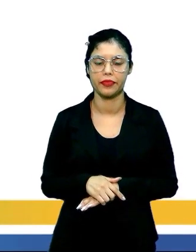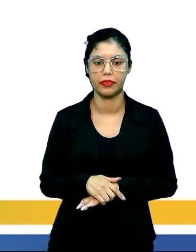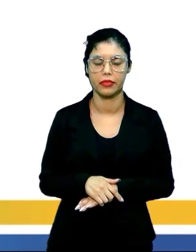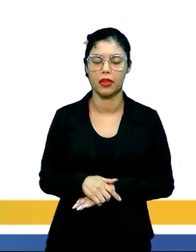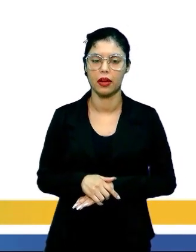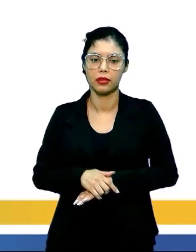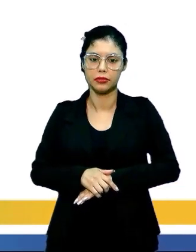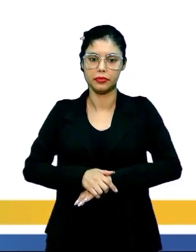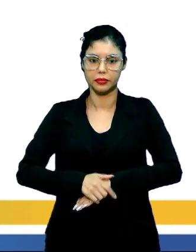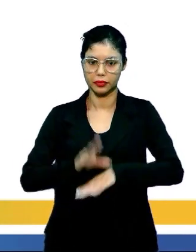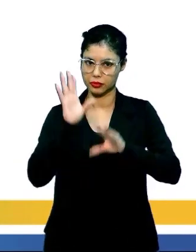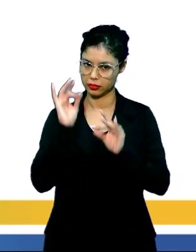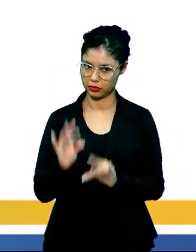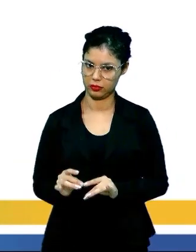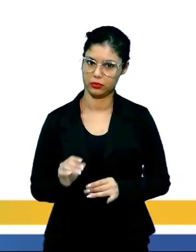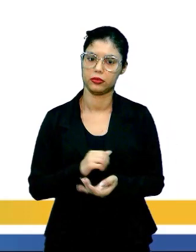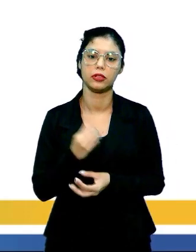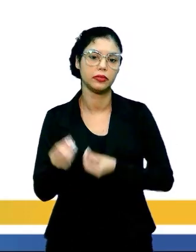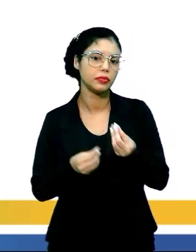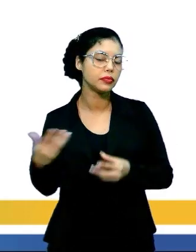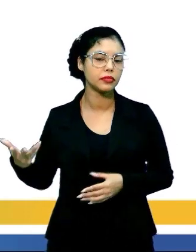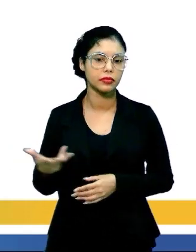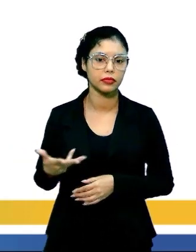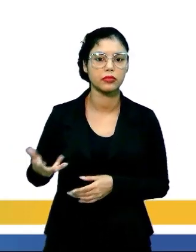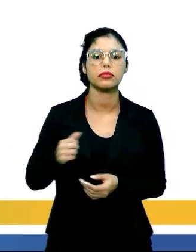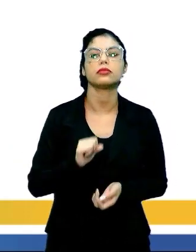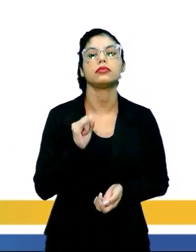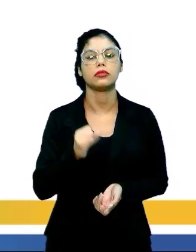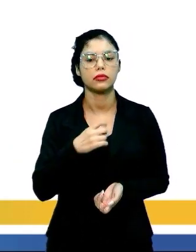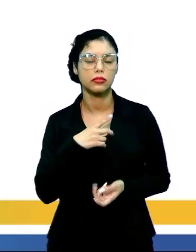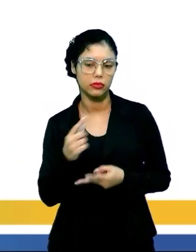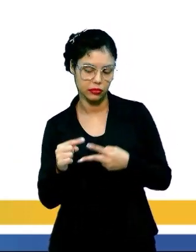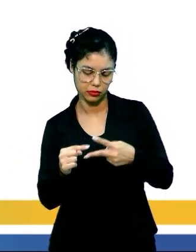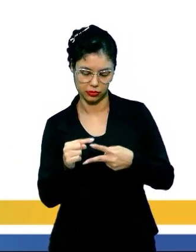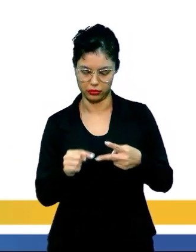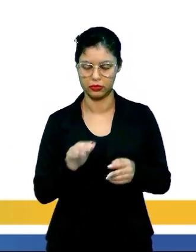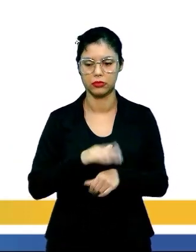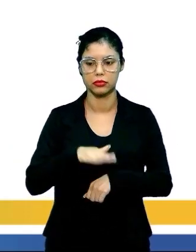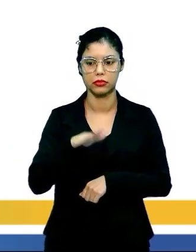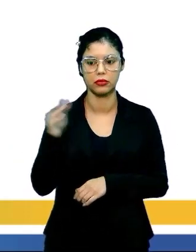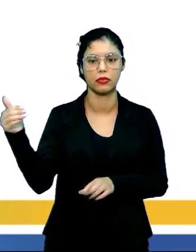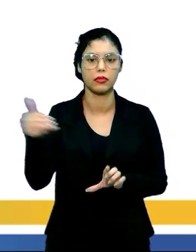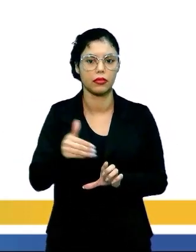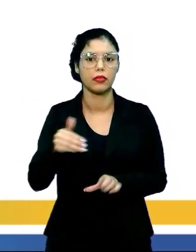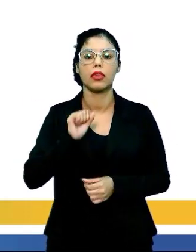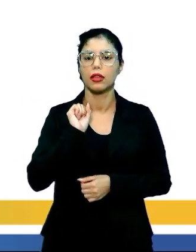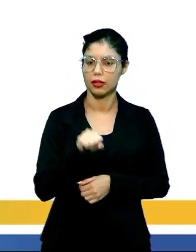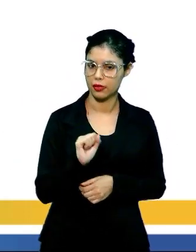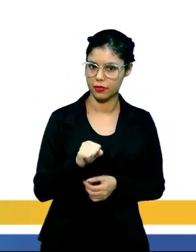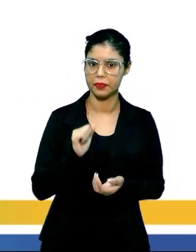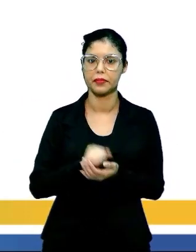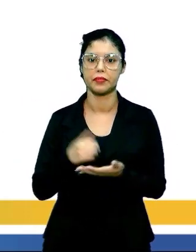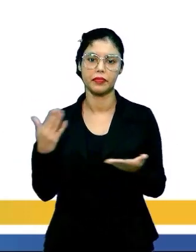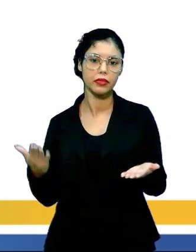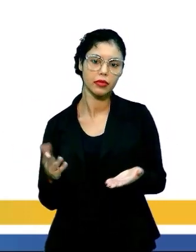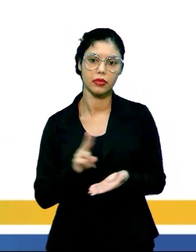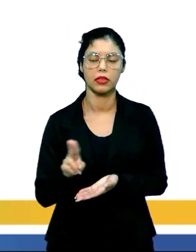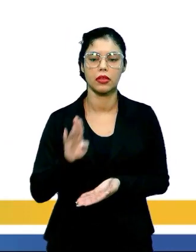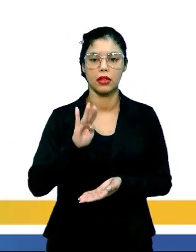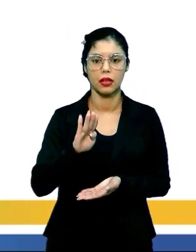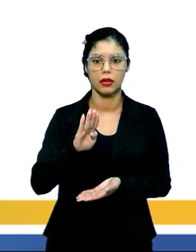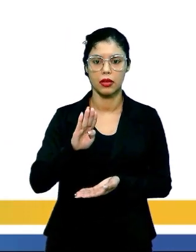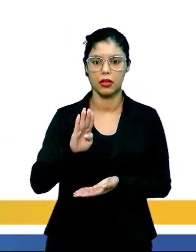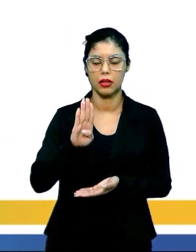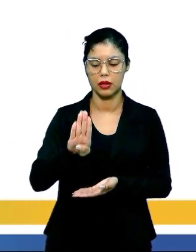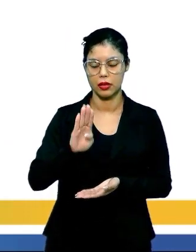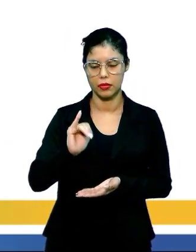Ok? Agora tem um detalhe. Com base nisso, se tiver dois números que com mais frequência, aí a amostra é chamada